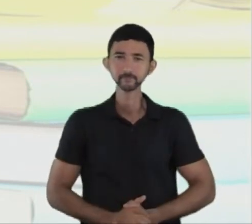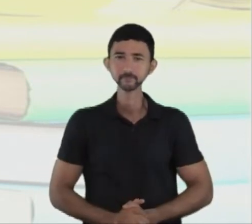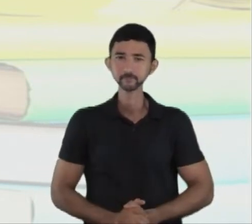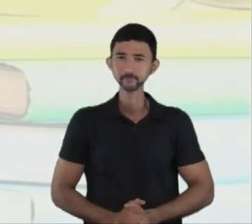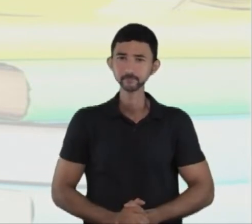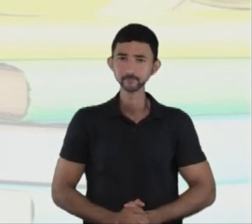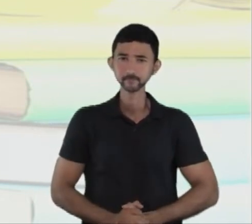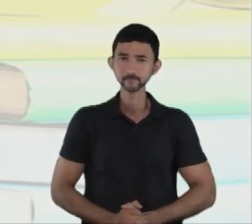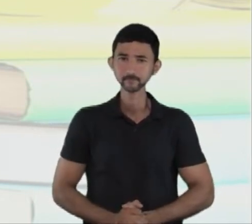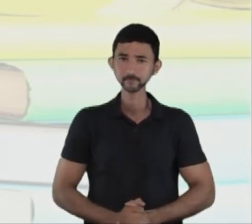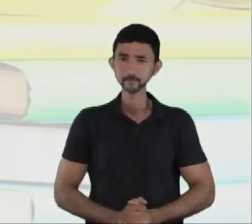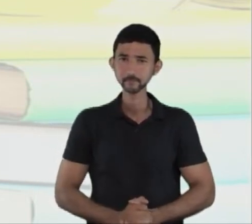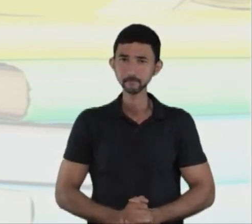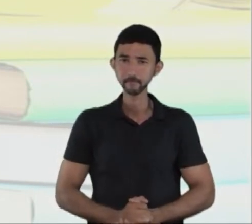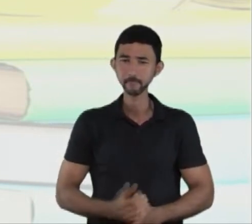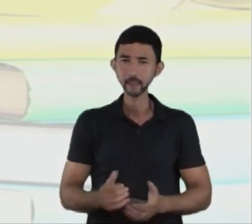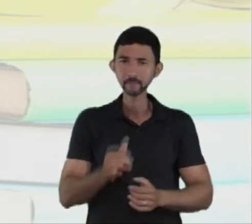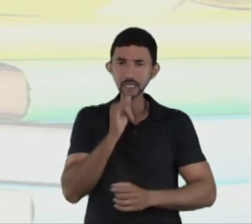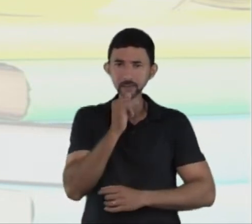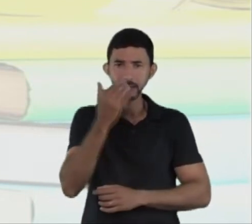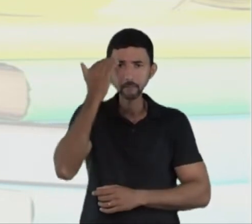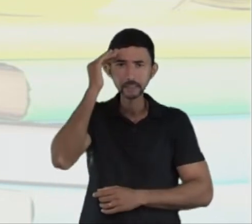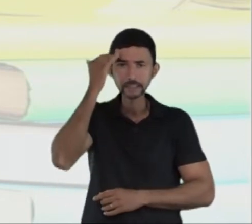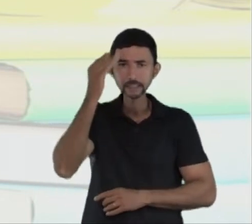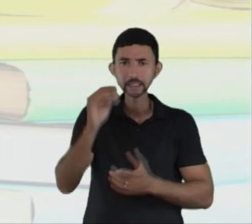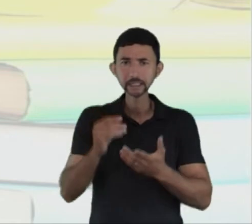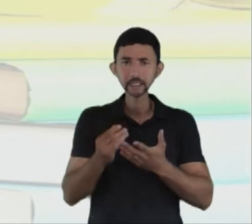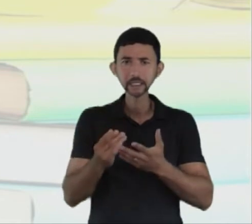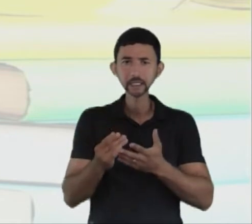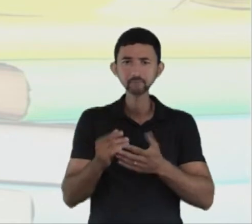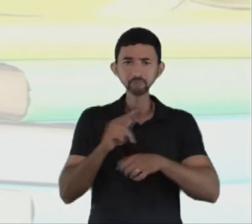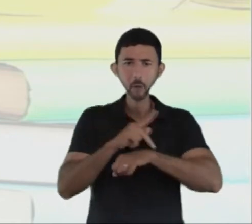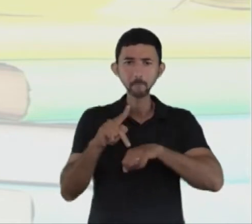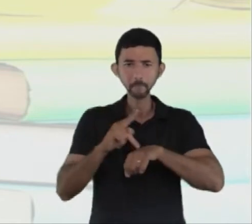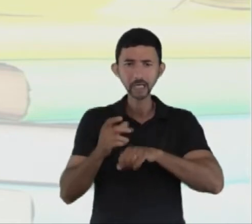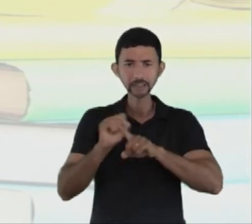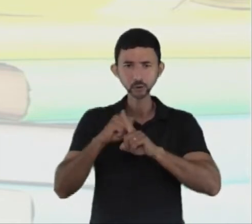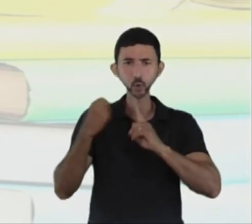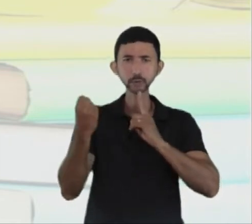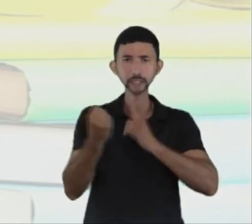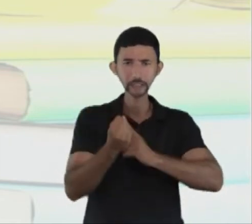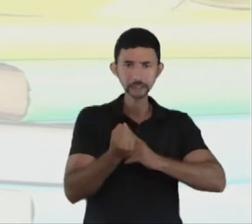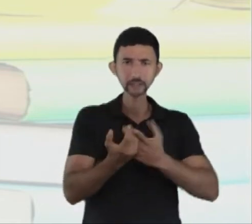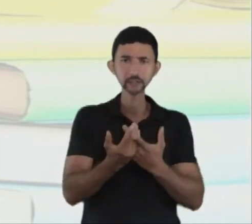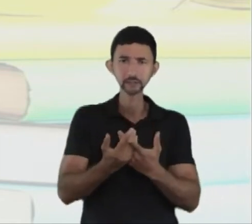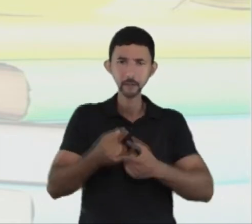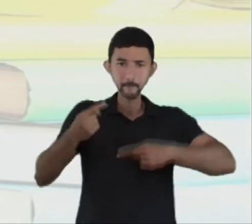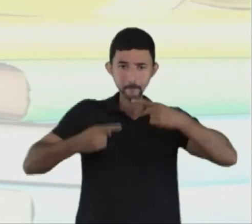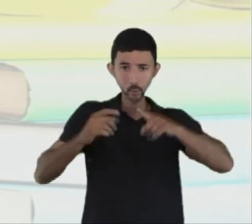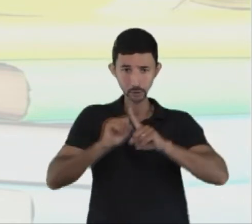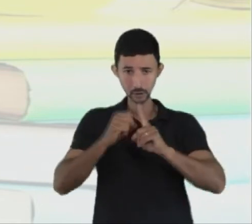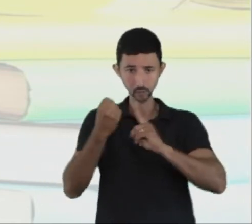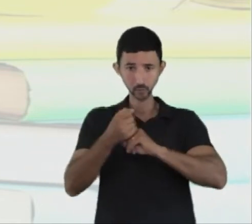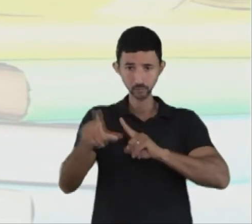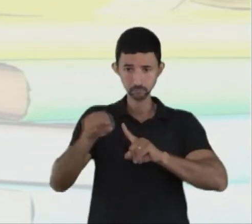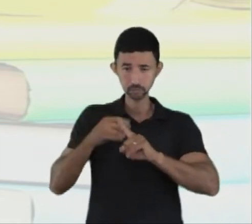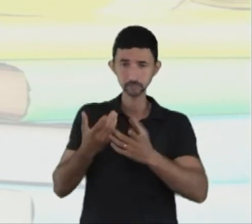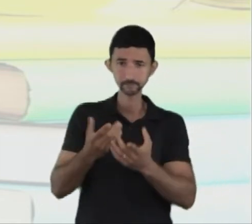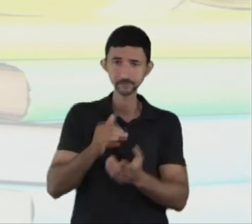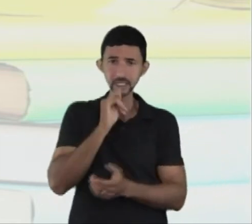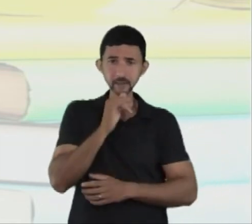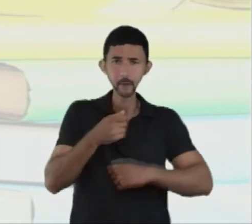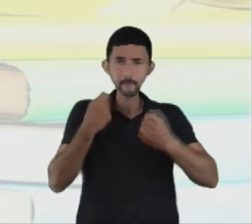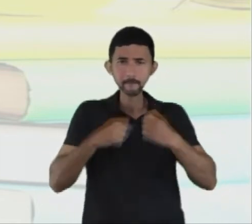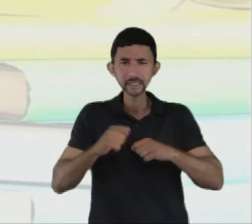E para a gente poder entender a China, que é um país socialista, politicamente ela adota o sistema socialista, a gente